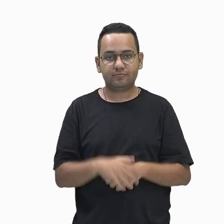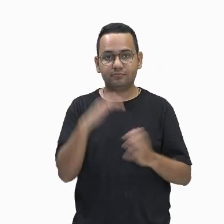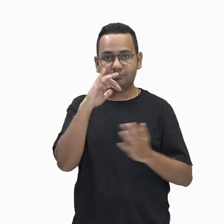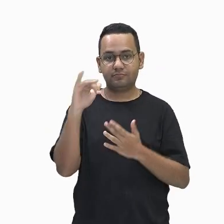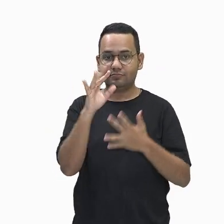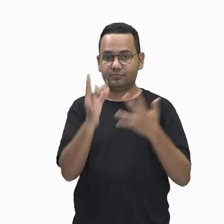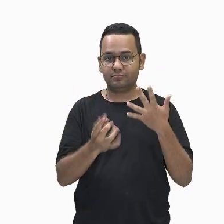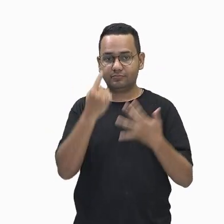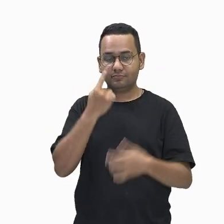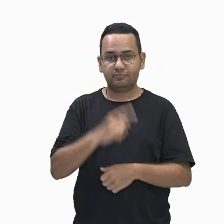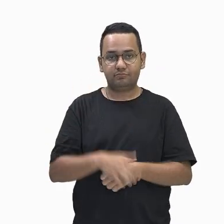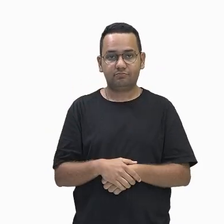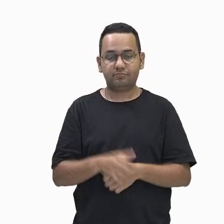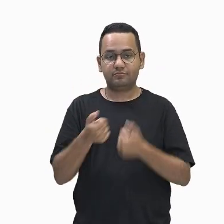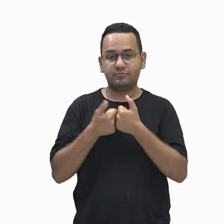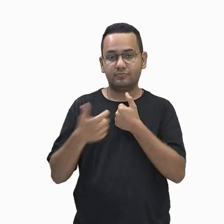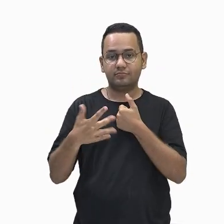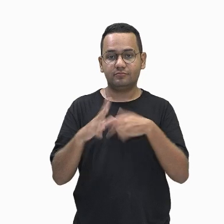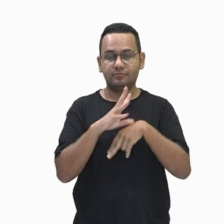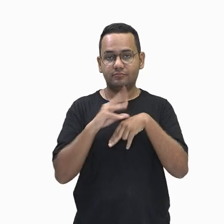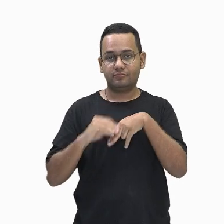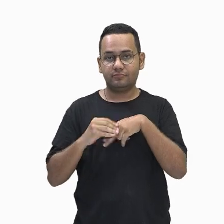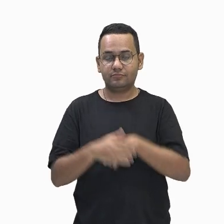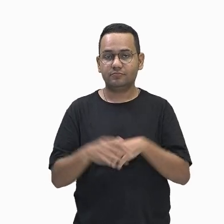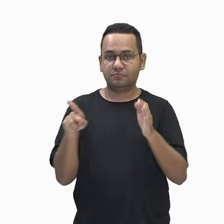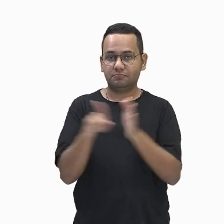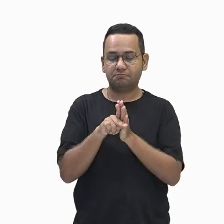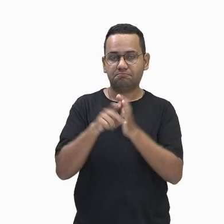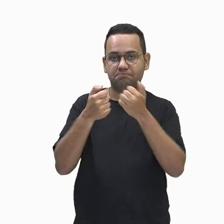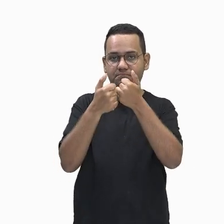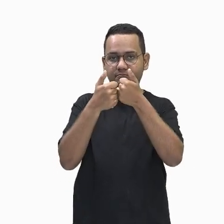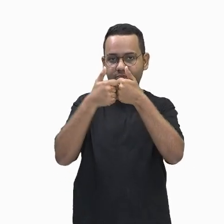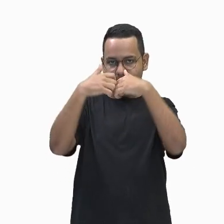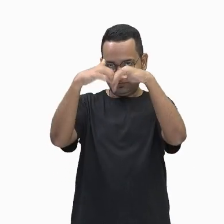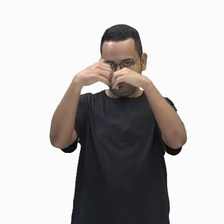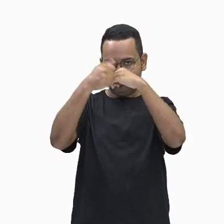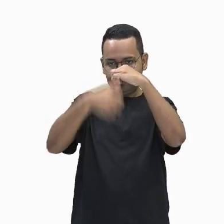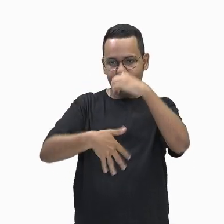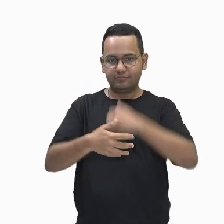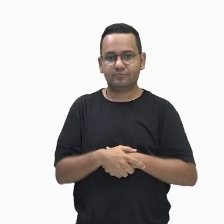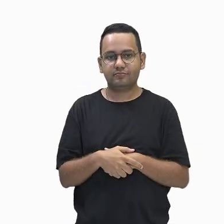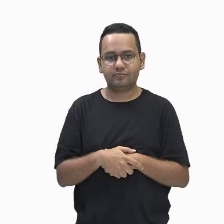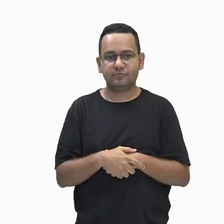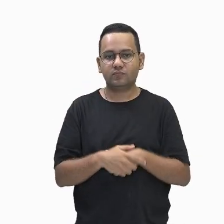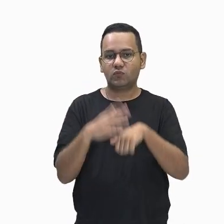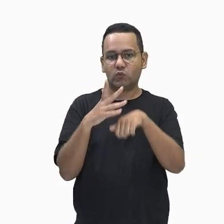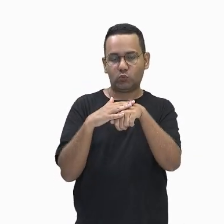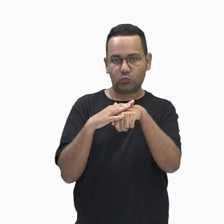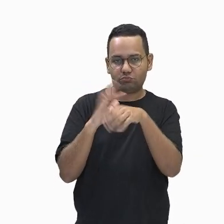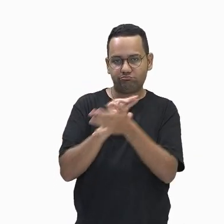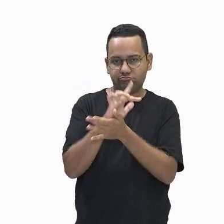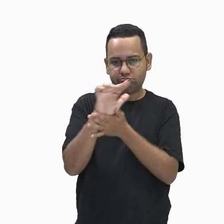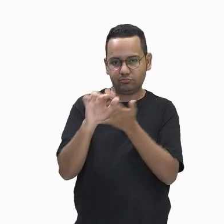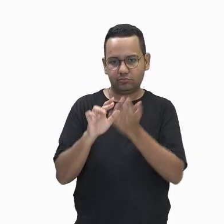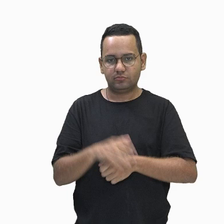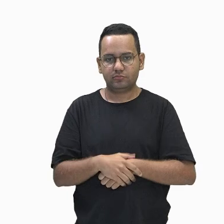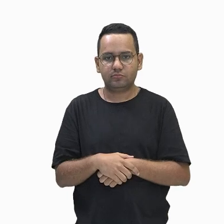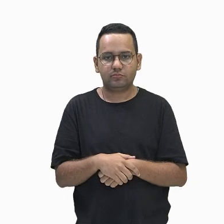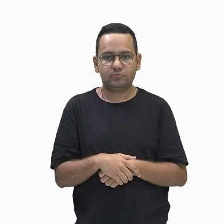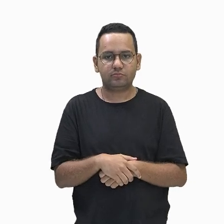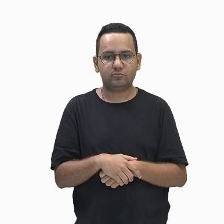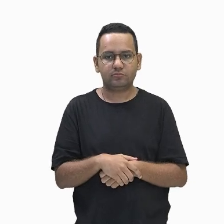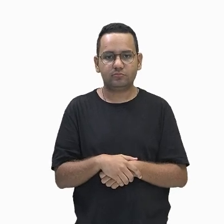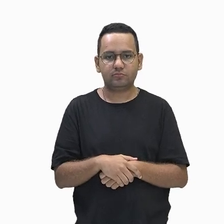nervoso, detalhamento, anatomia e fisiologia do sistema nervoso, doenças degenerativas do